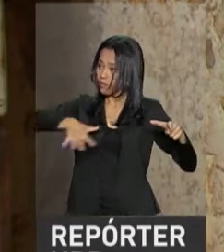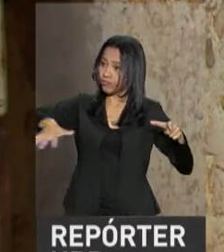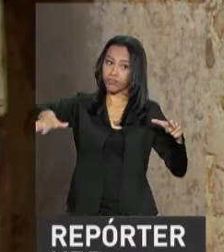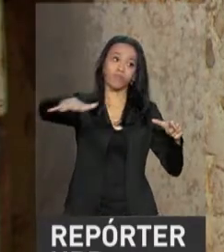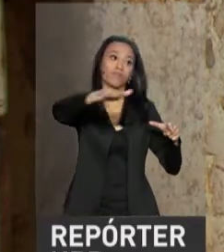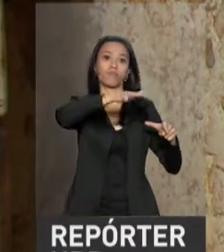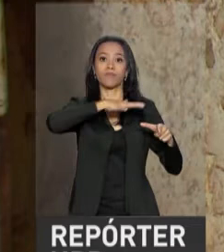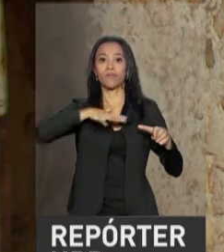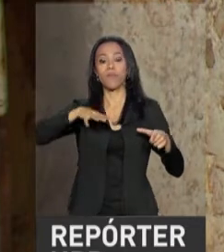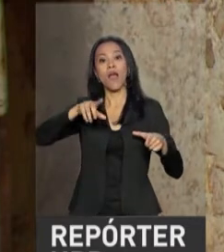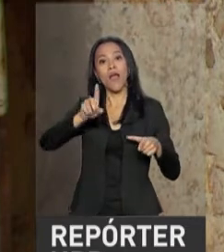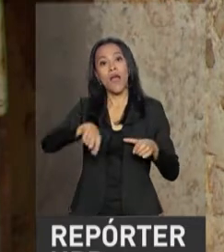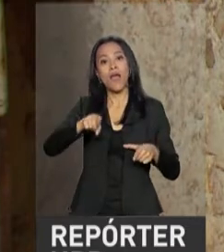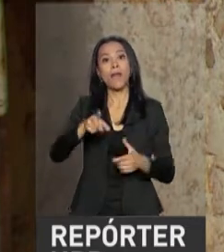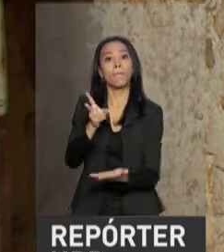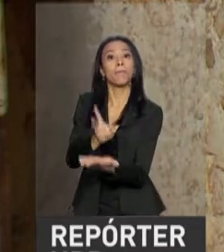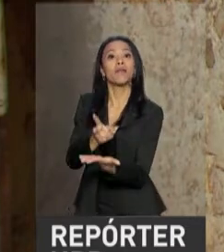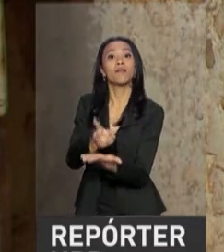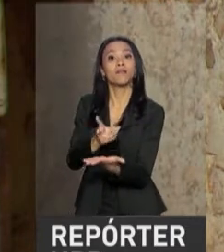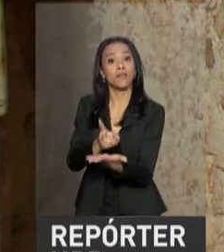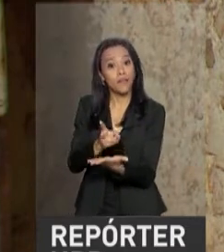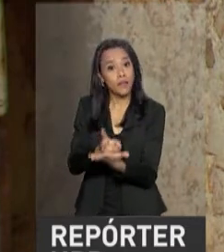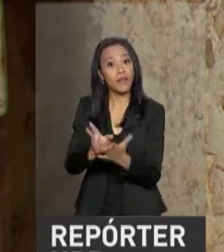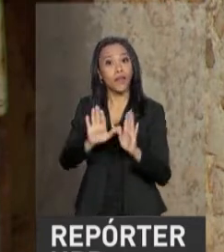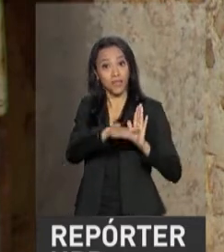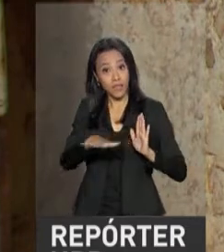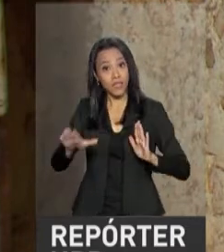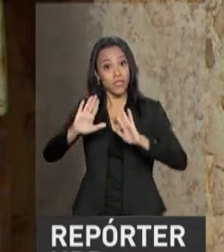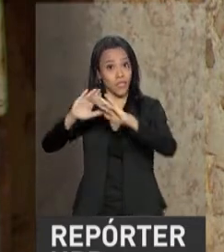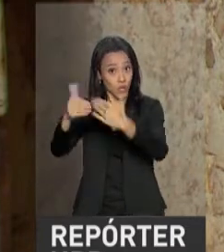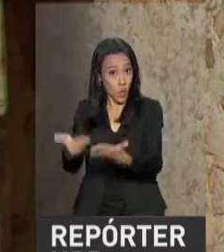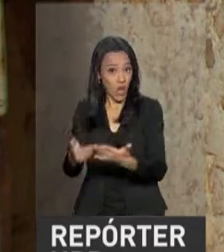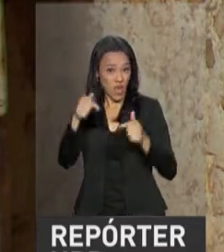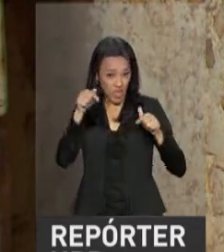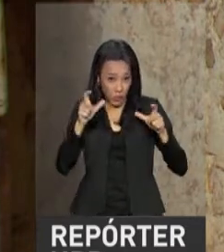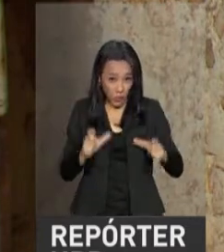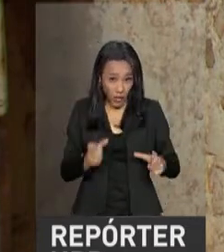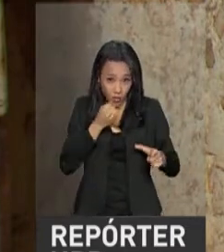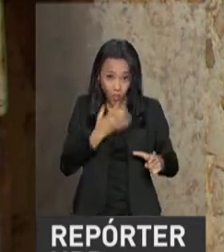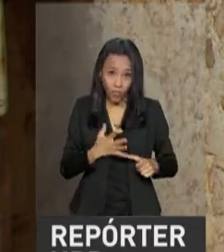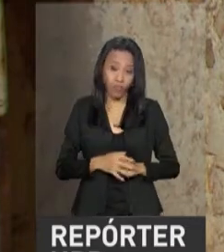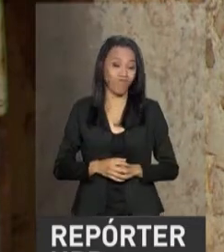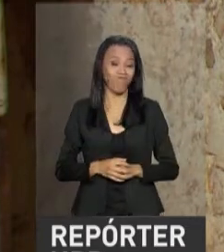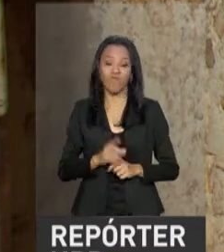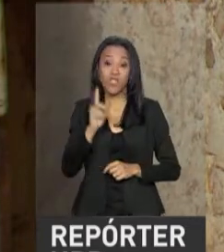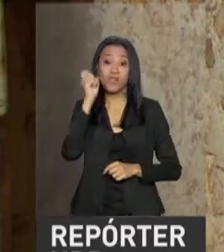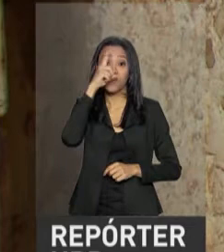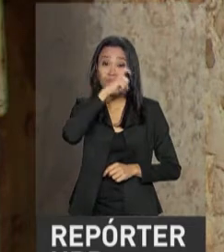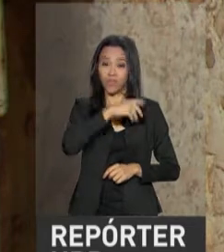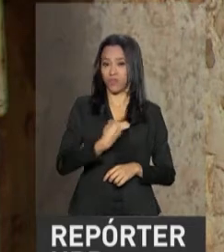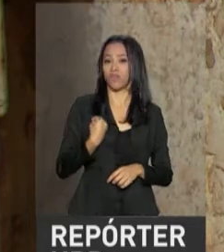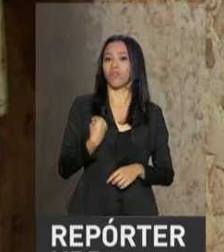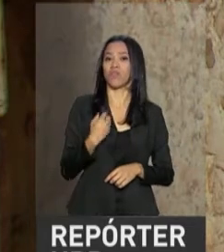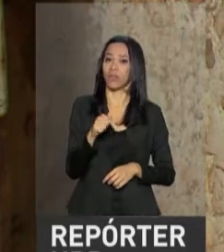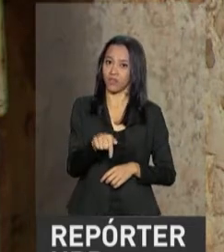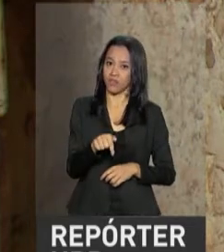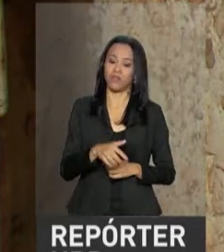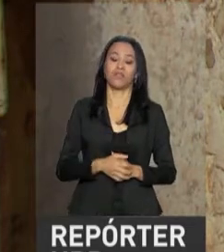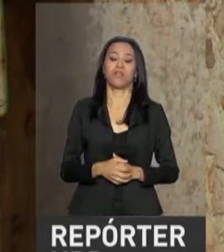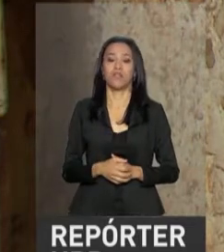é manter as crianças na escola porque o lugar que um é bom andar sem bem difícil de viver em turnê iê